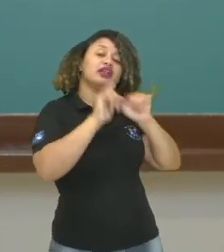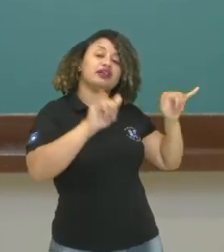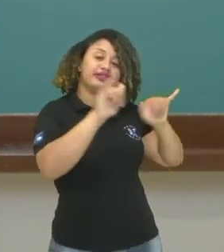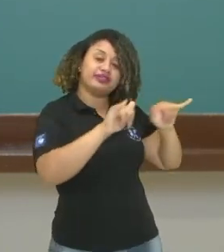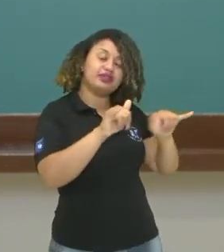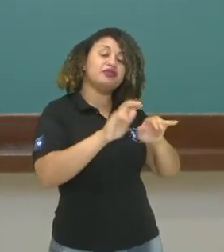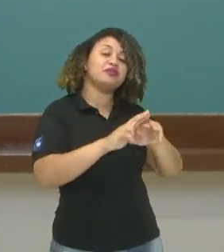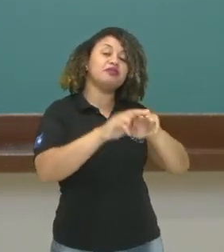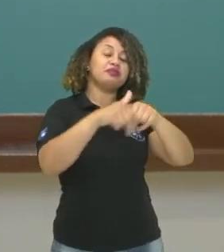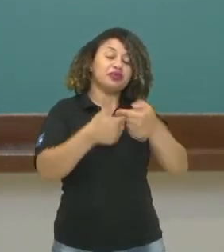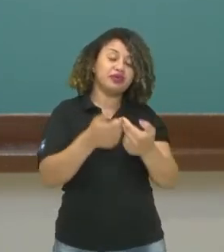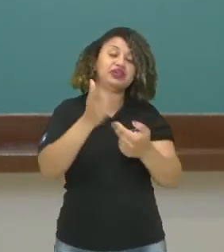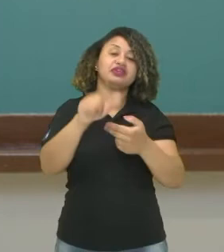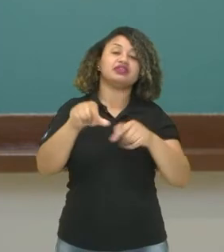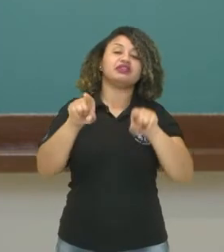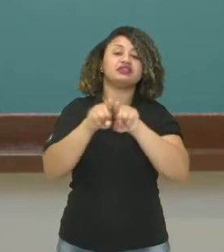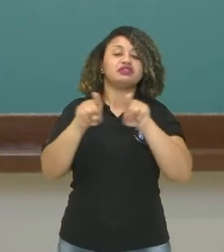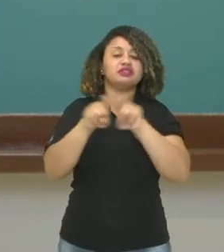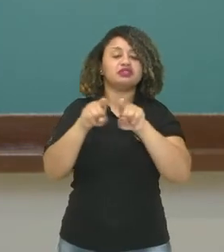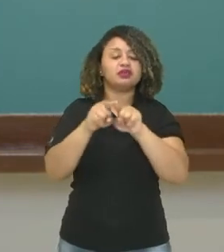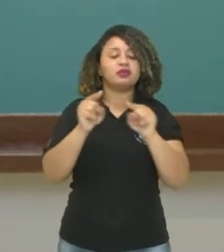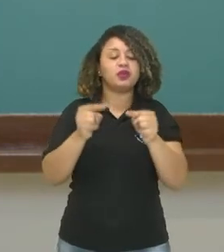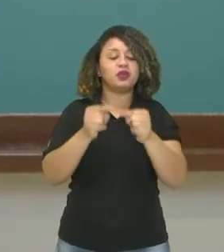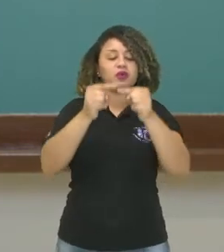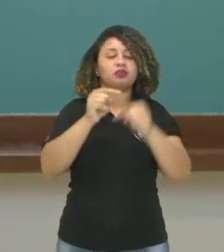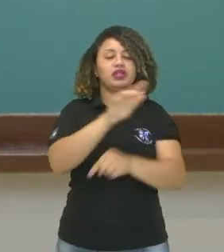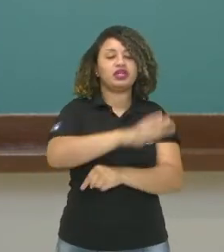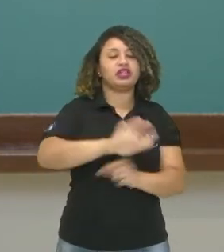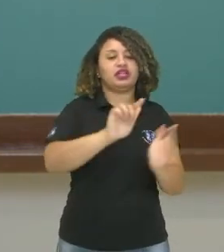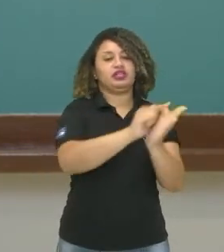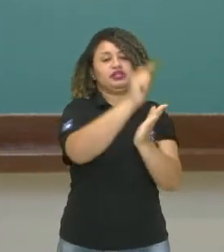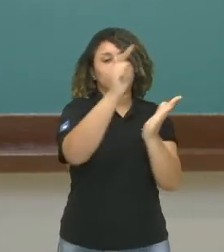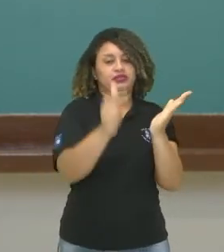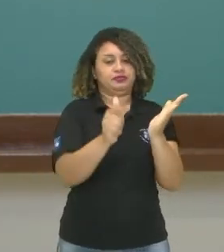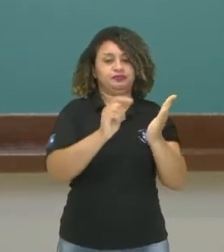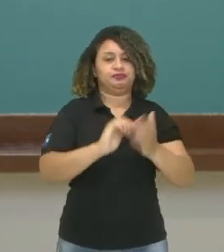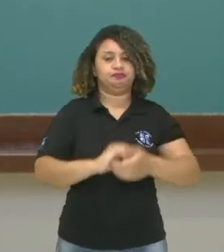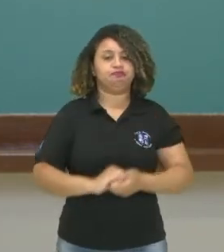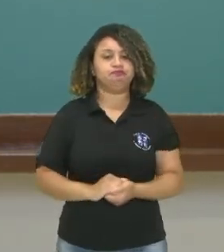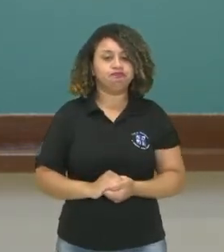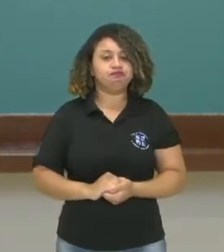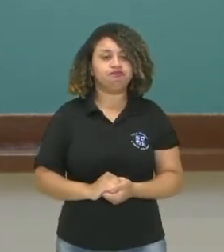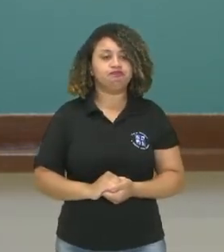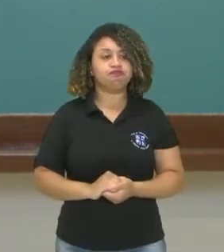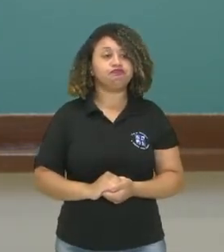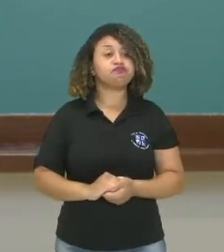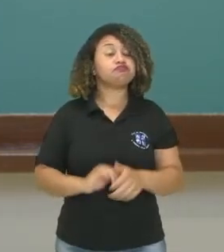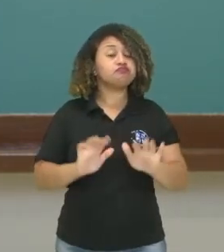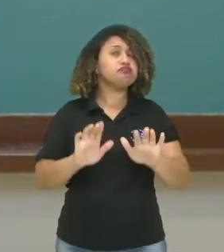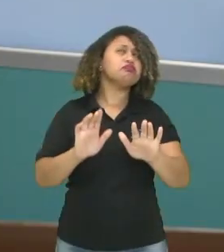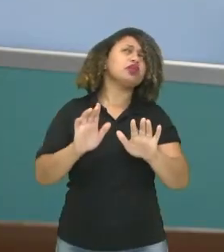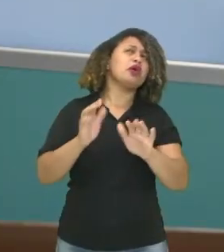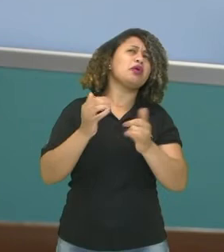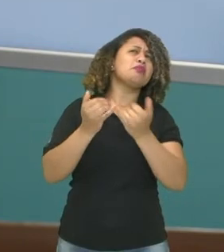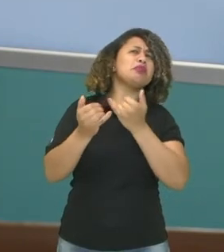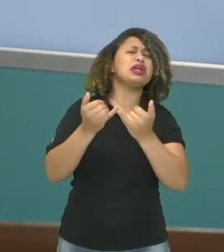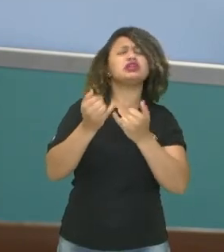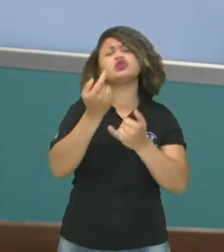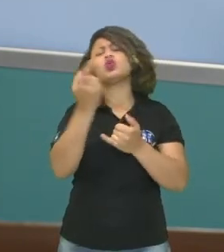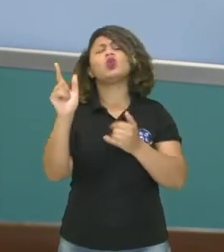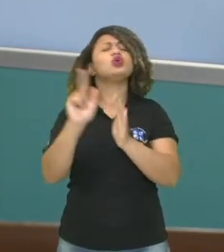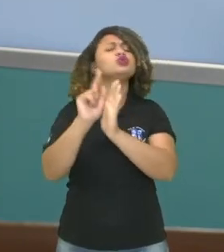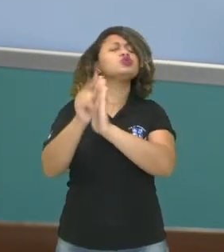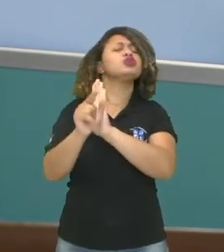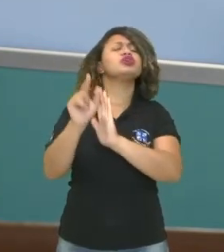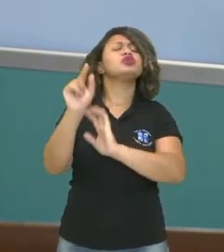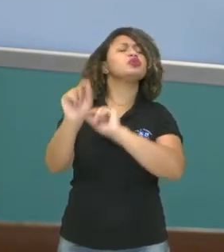ela faz parte, a nossa charge, do campo jornalístico. Ela está próxima de que outros gêneros.